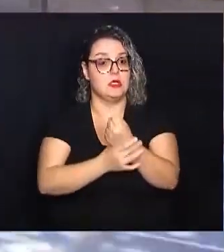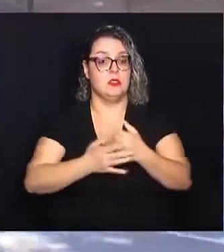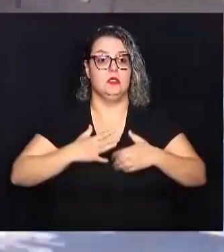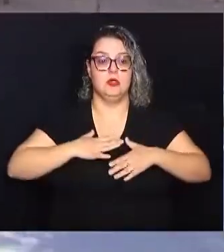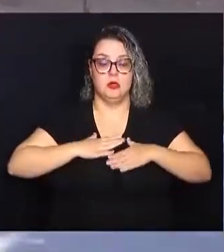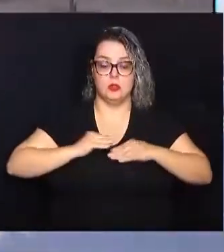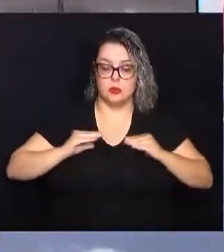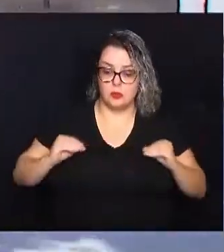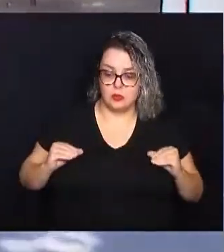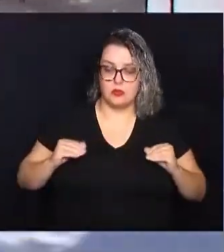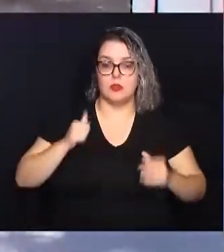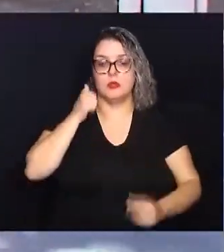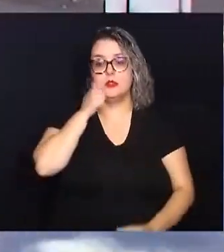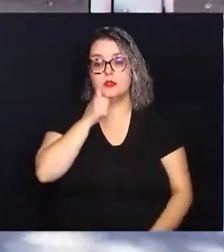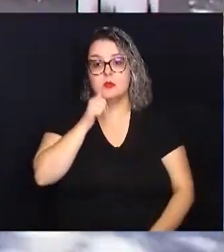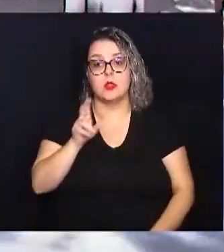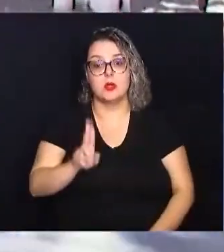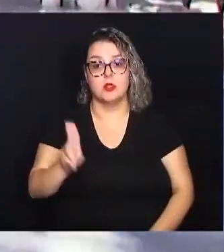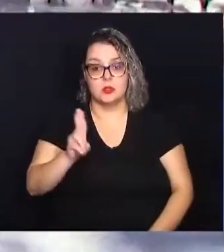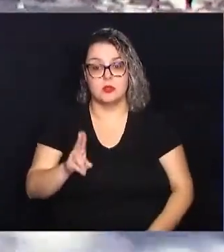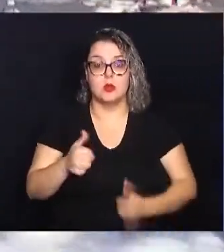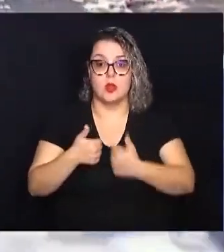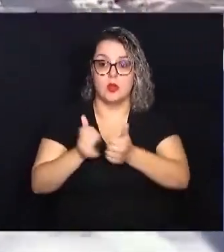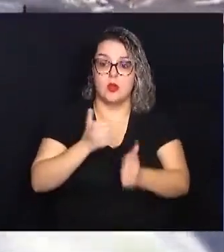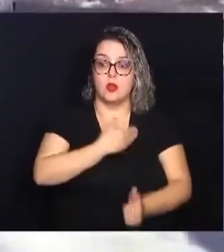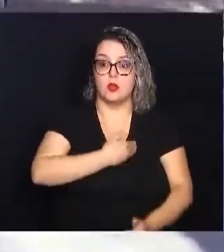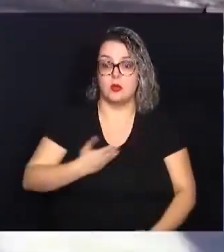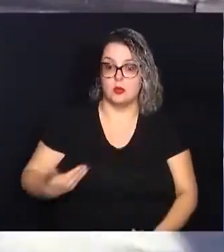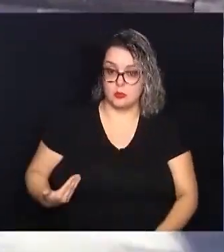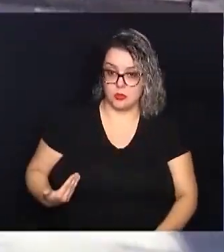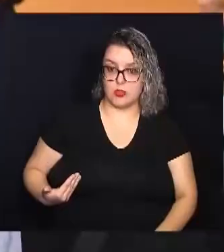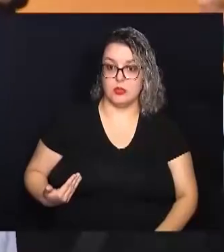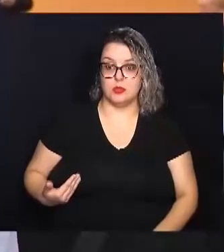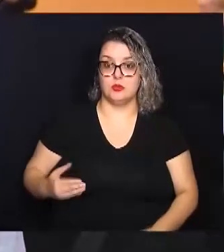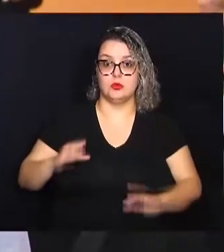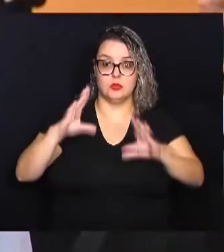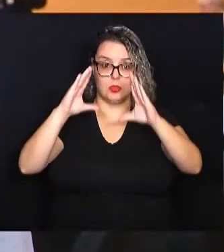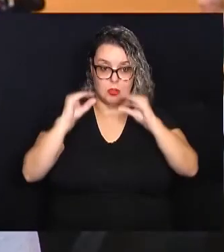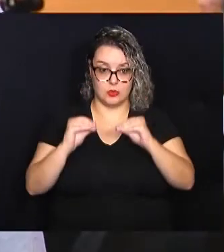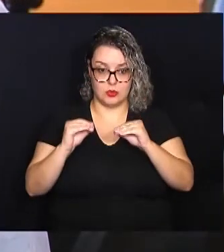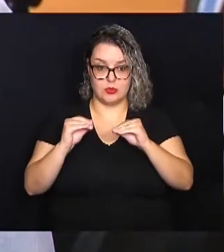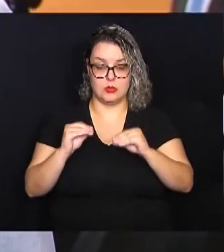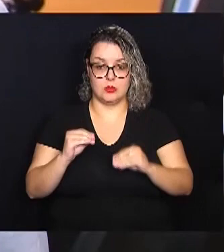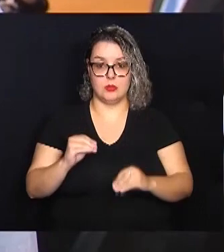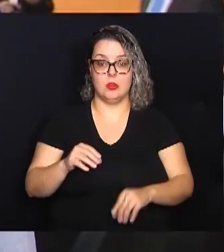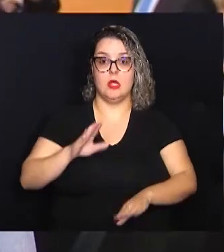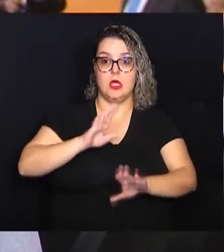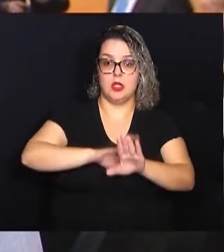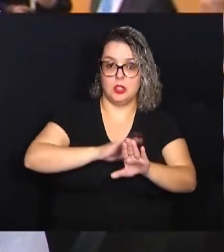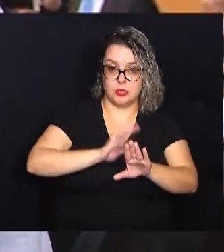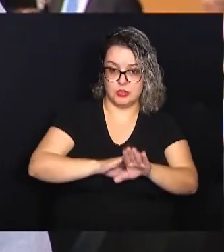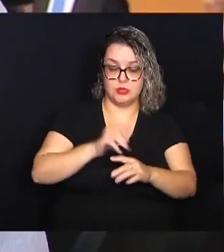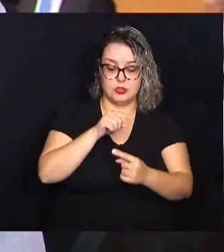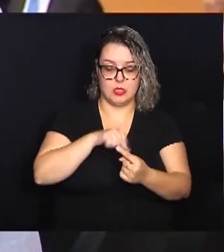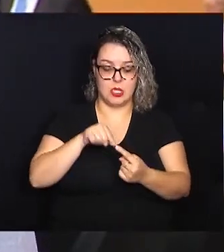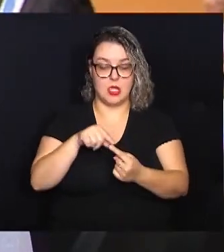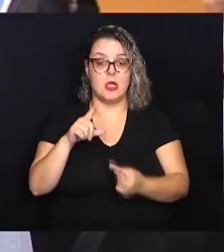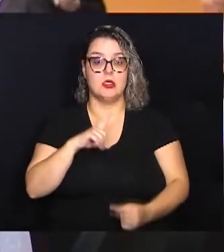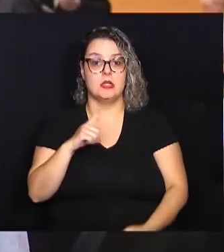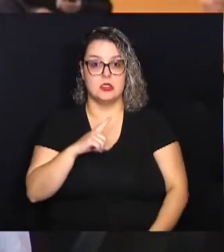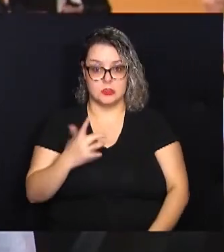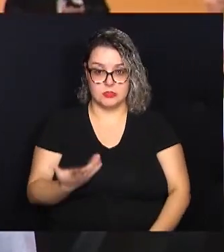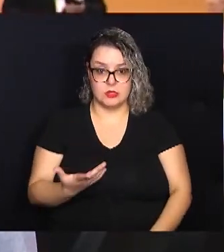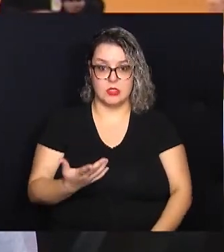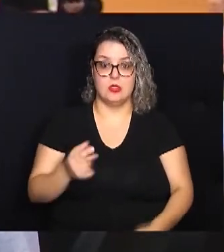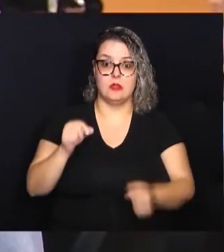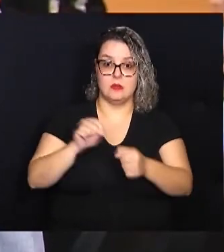das mulheres que utilizam o transporte público durante a noite. Essa medida ela tem por objetivo,